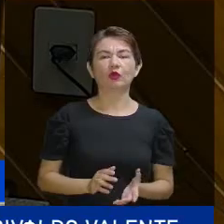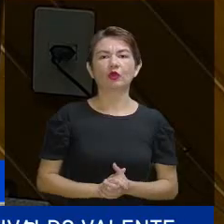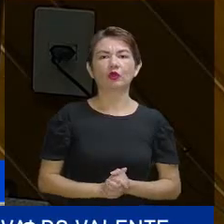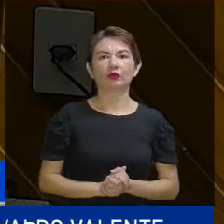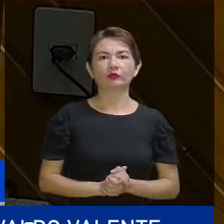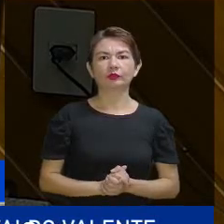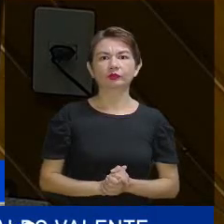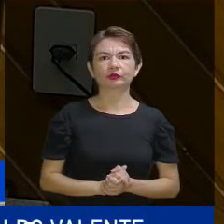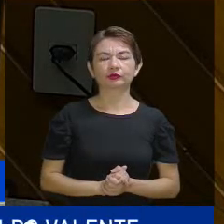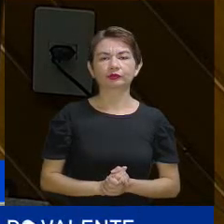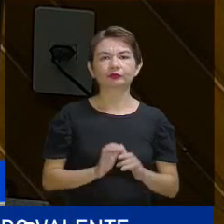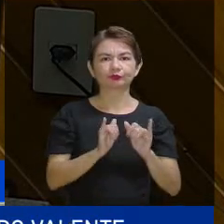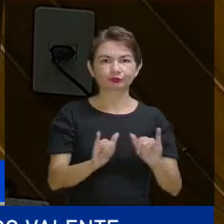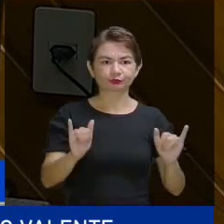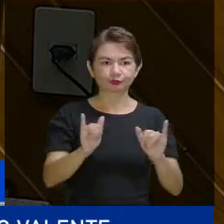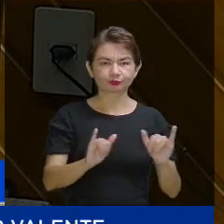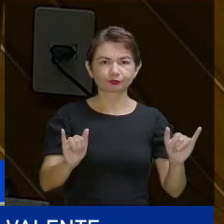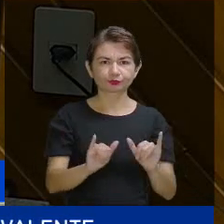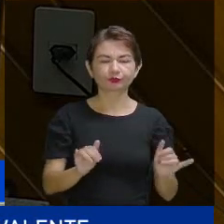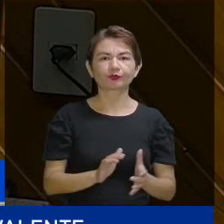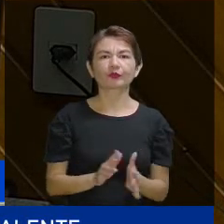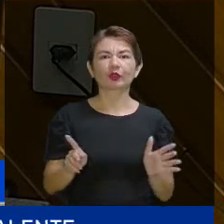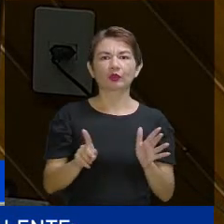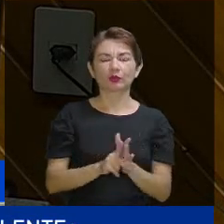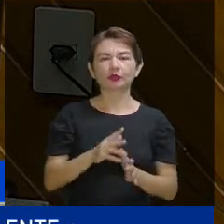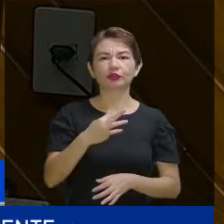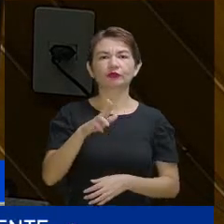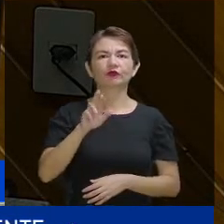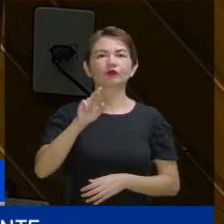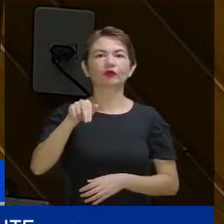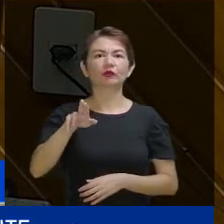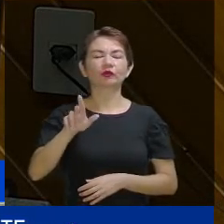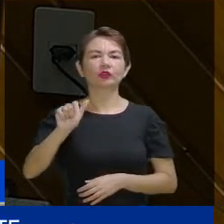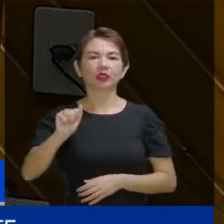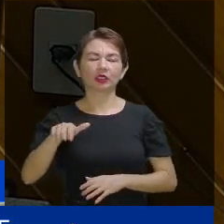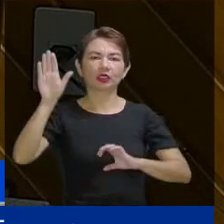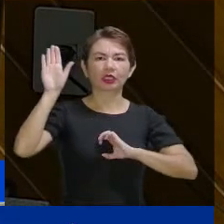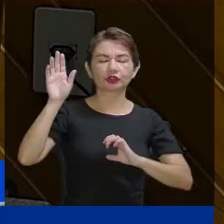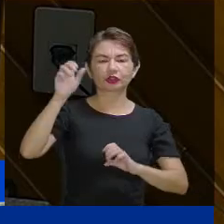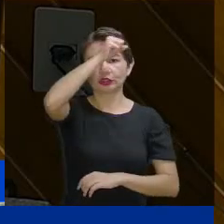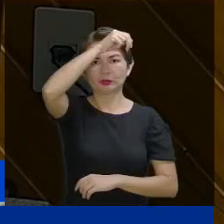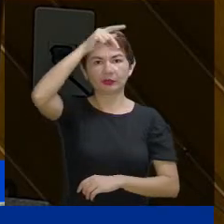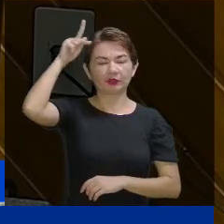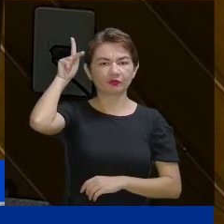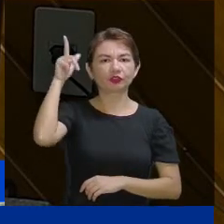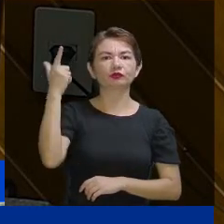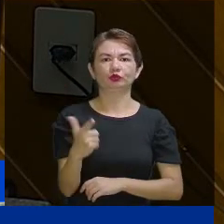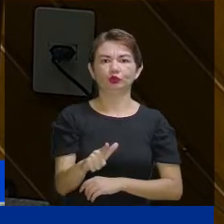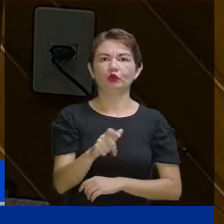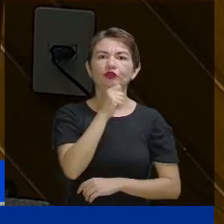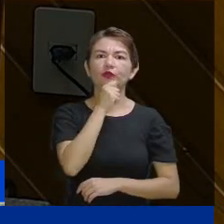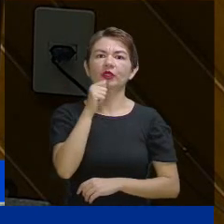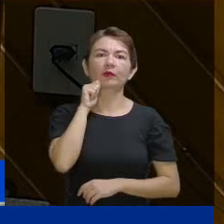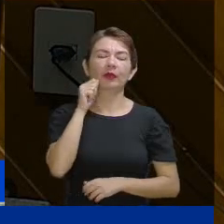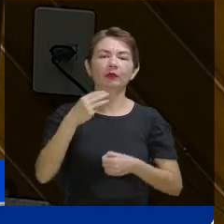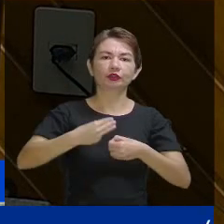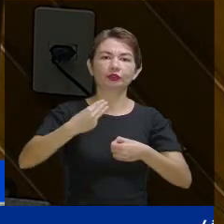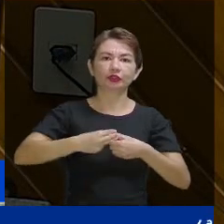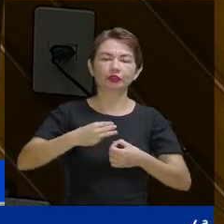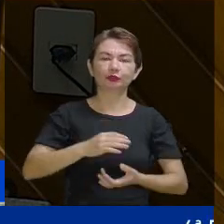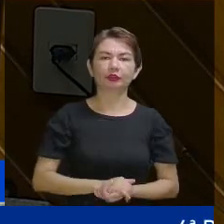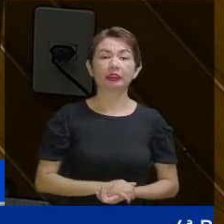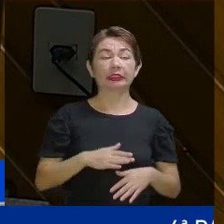vedada em face de Antônio Paulo de Oliveira Furlan, candidato à reeleição ao cargo de prefeito do município de